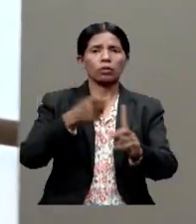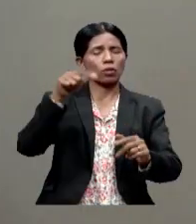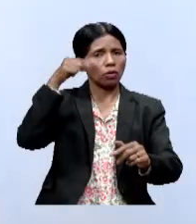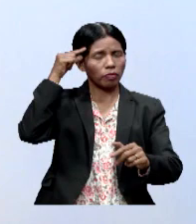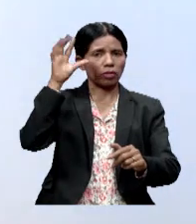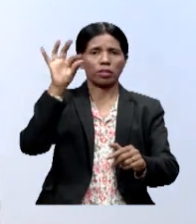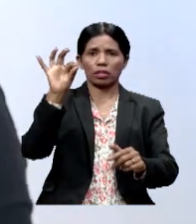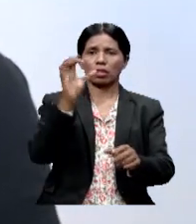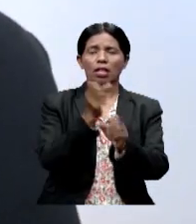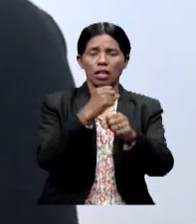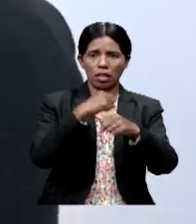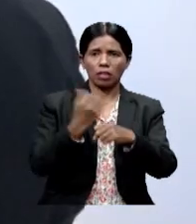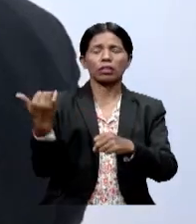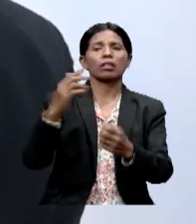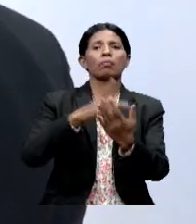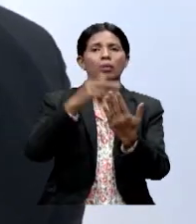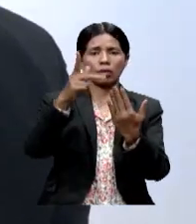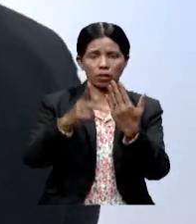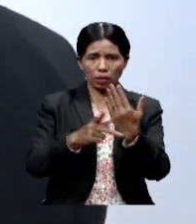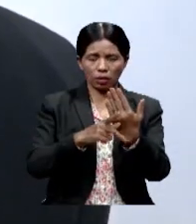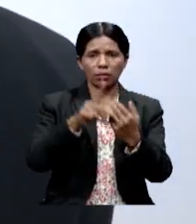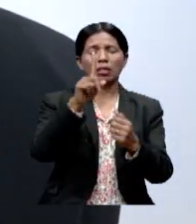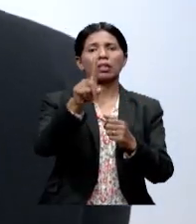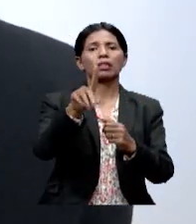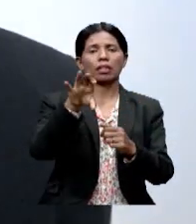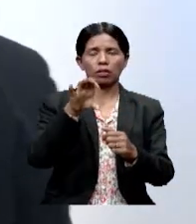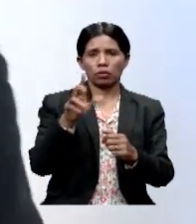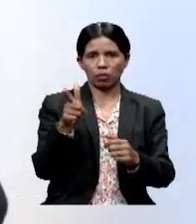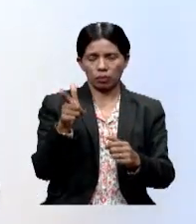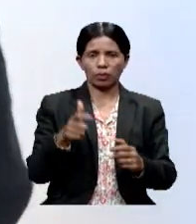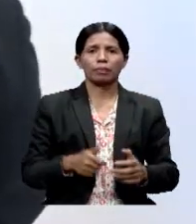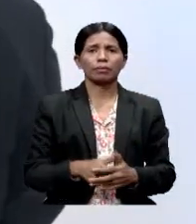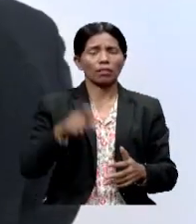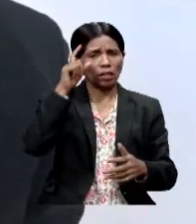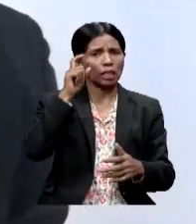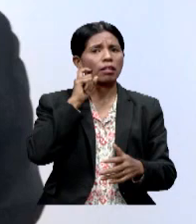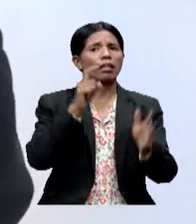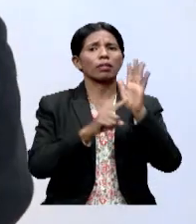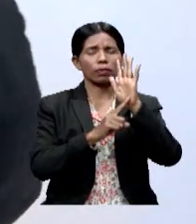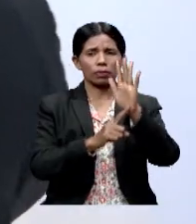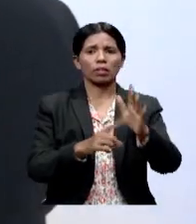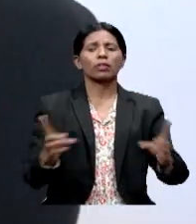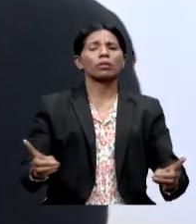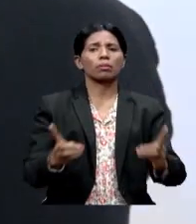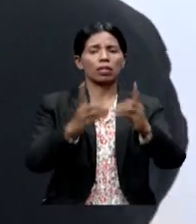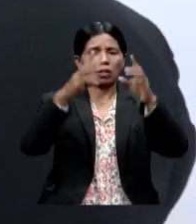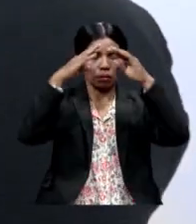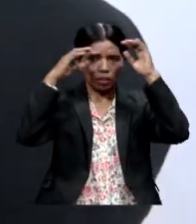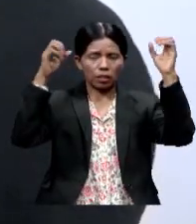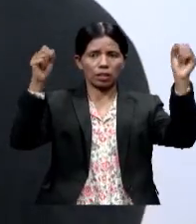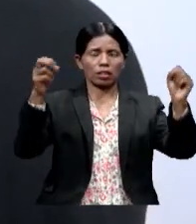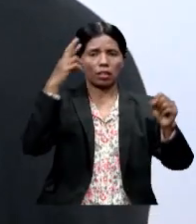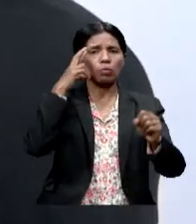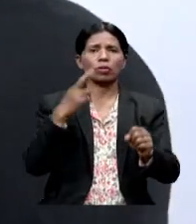CIA Belehalaona Sirani Programa Valoron Atosida Ruano Lunian. Sanana ato assunto ne hafoi nga soro malo o presidente República